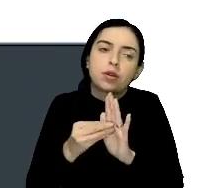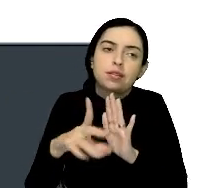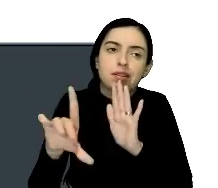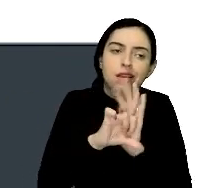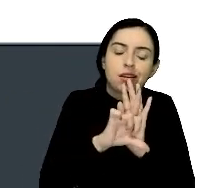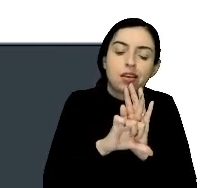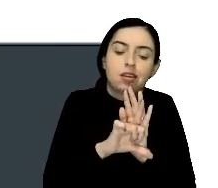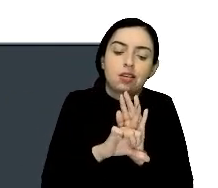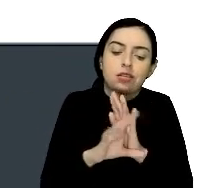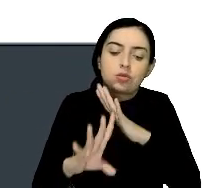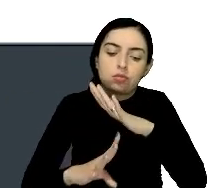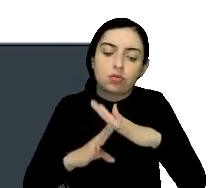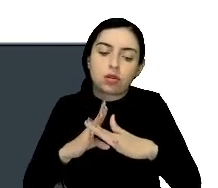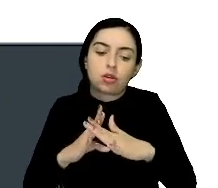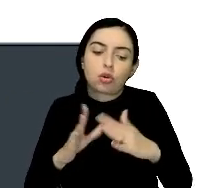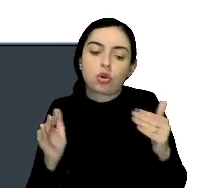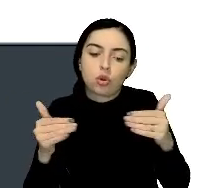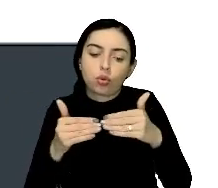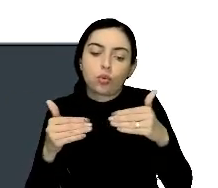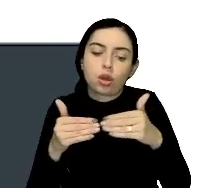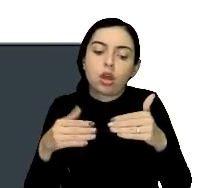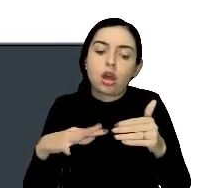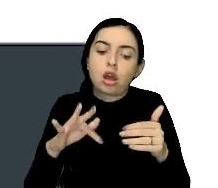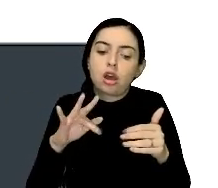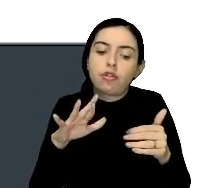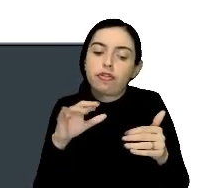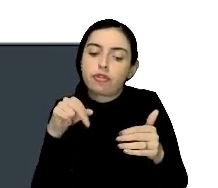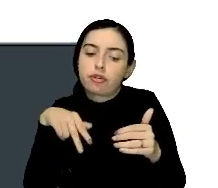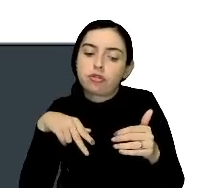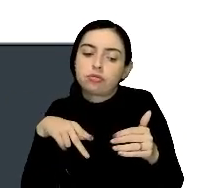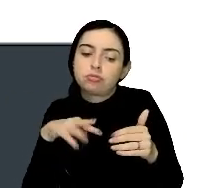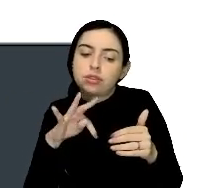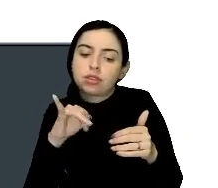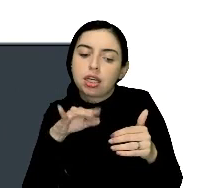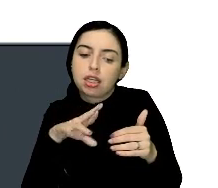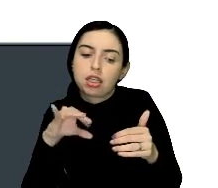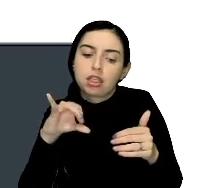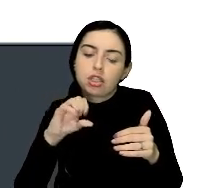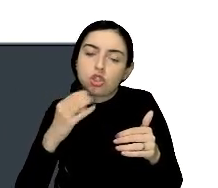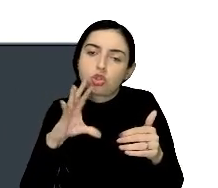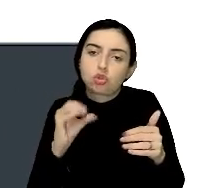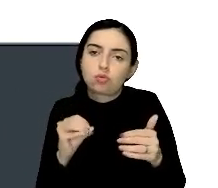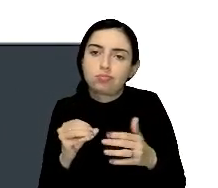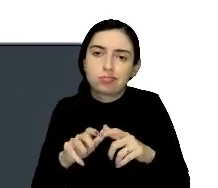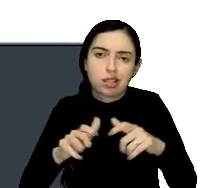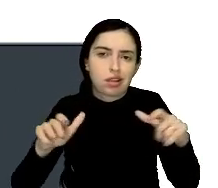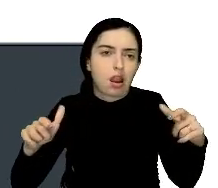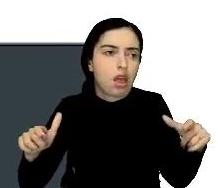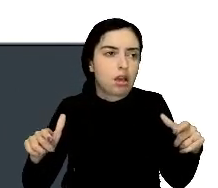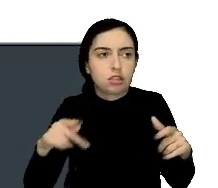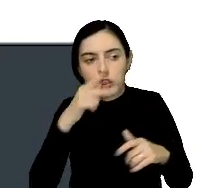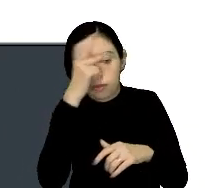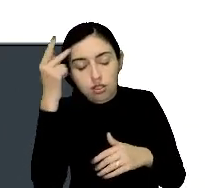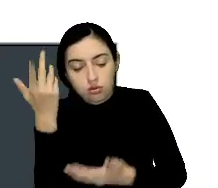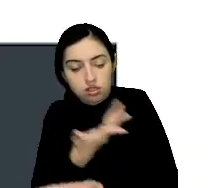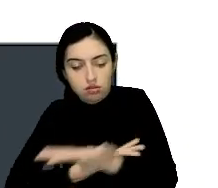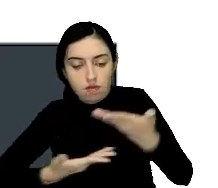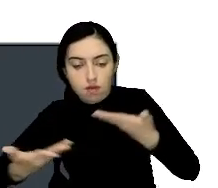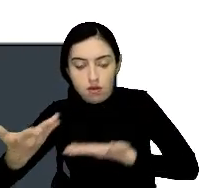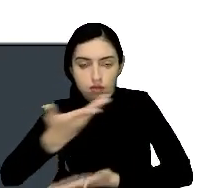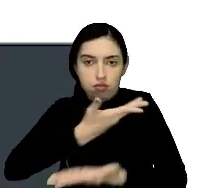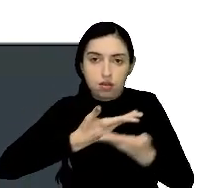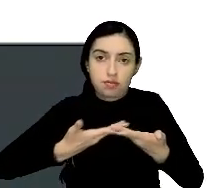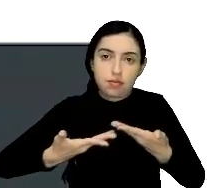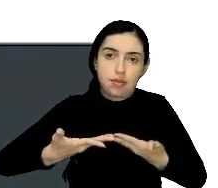migrantes fronteiriços, esse é um ponto importante, porque a gente tem fronteira terrestre gigante, pessoas que circulam, há